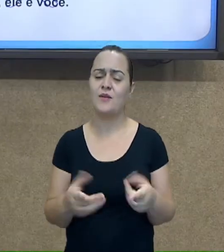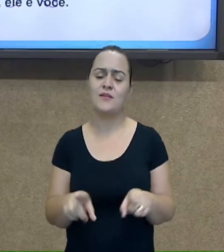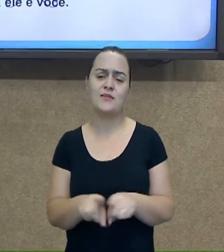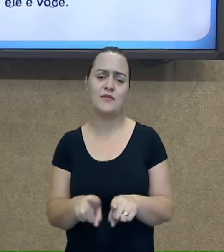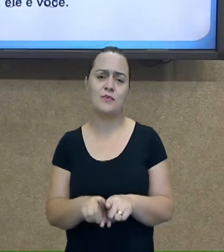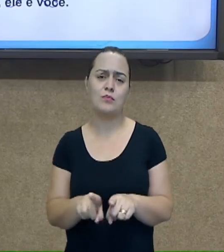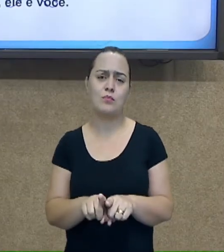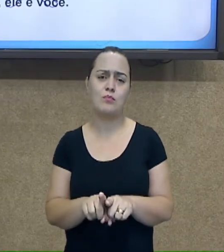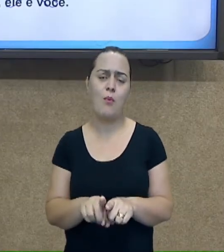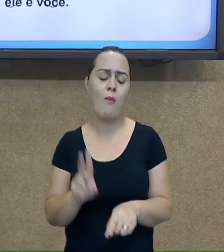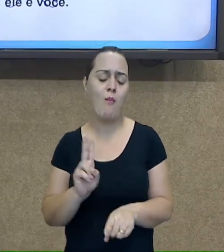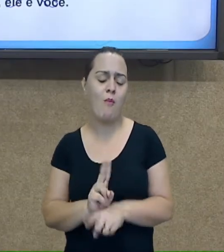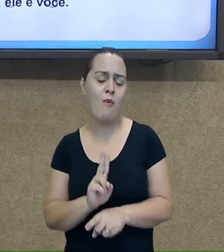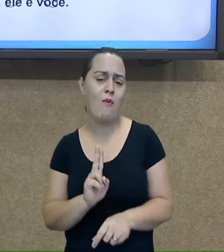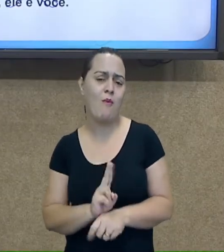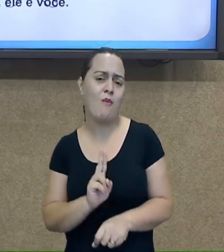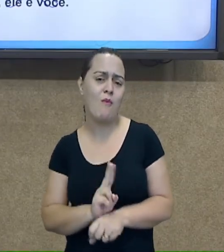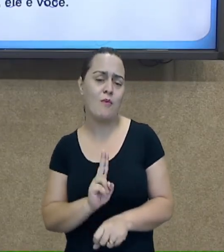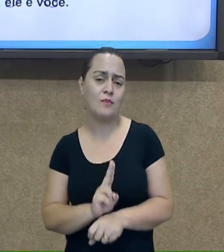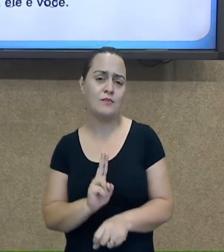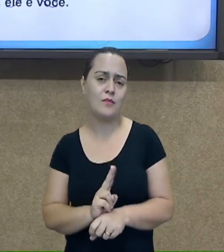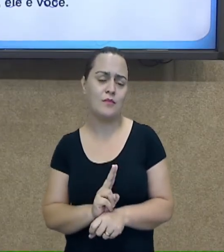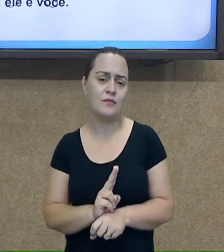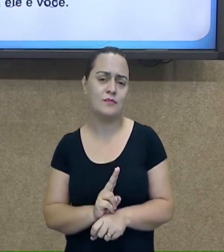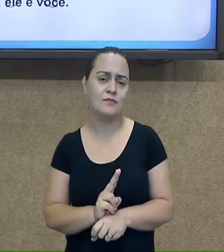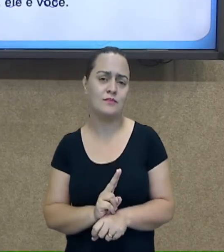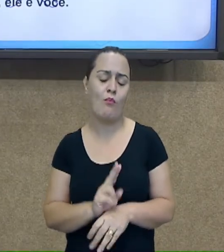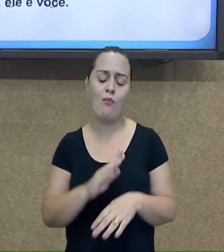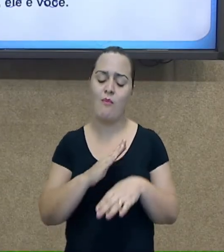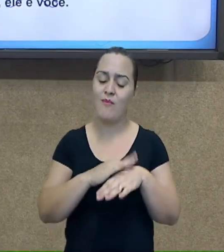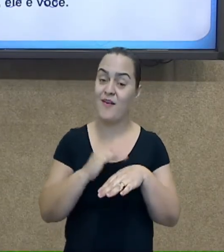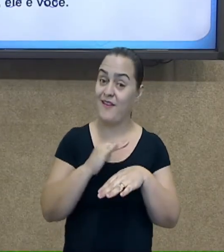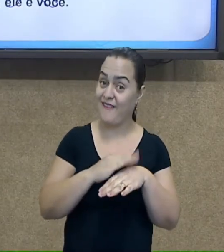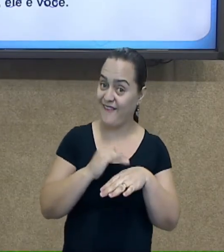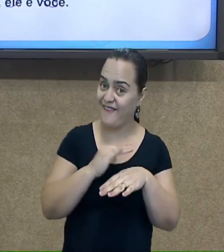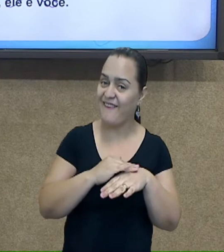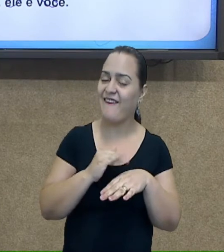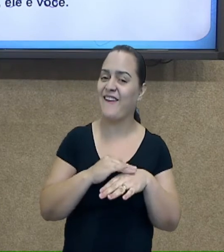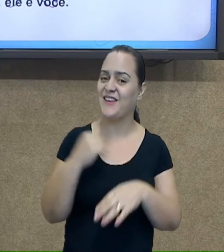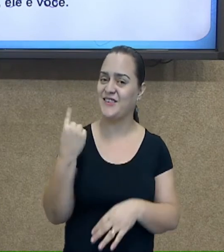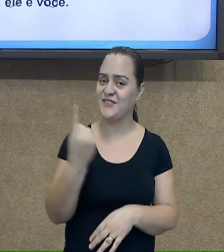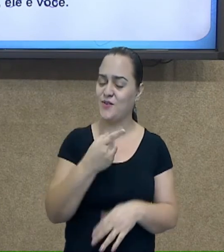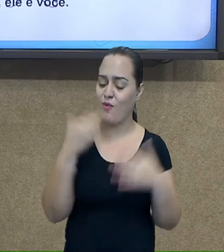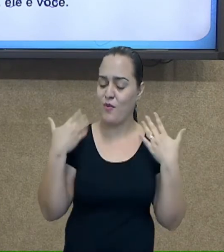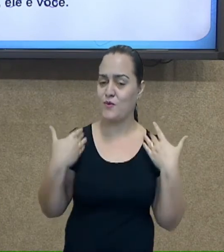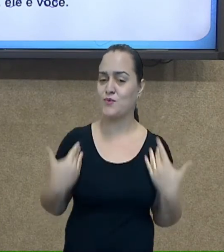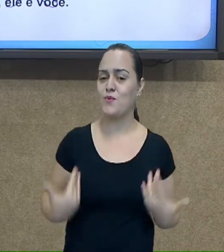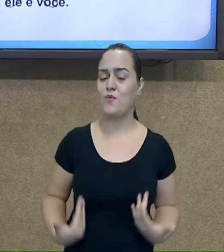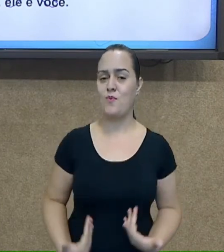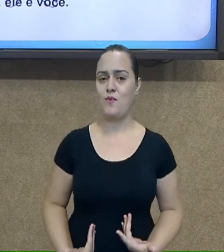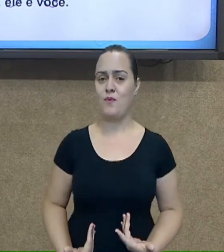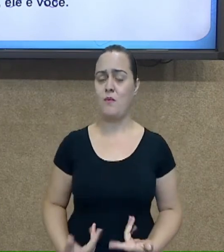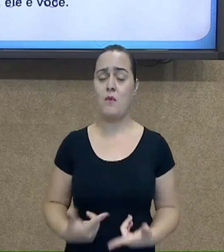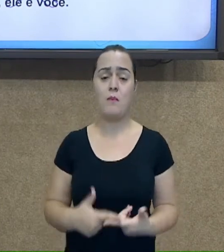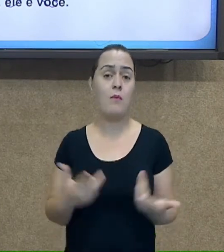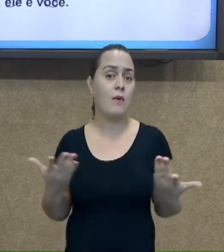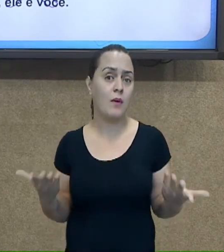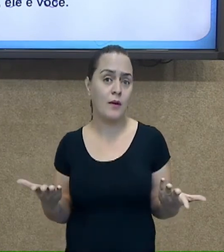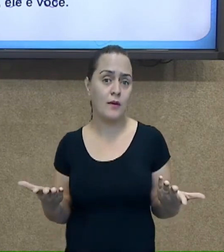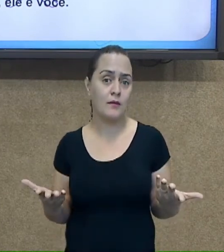um cuidado, um lembrete, um carinho. Por quê? É o seu